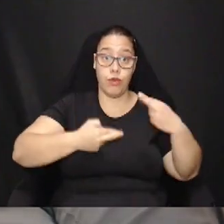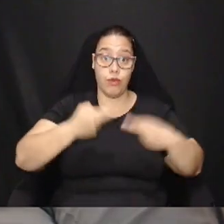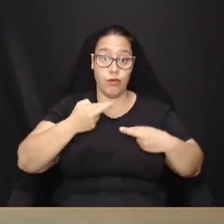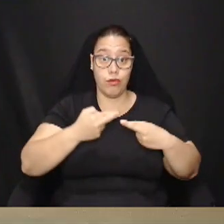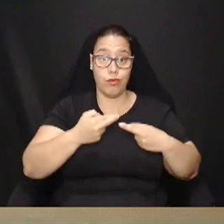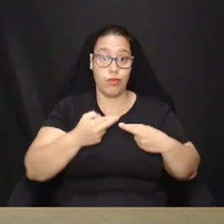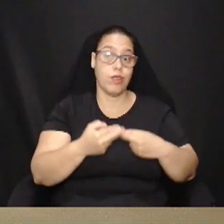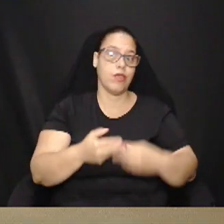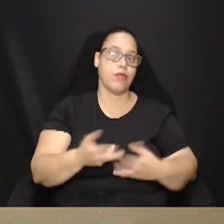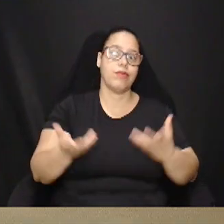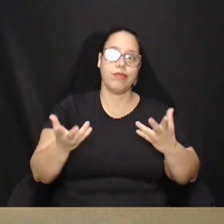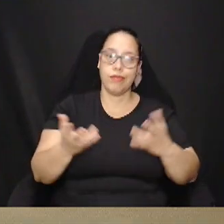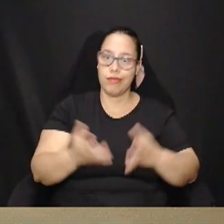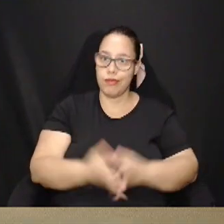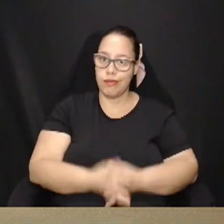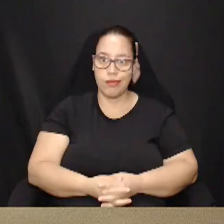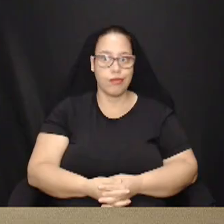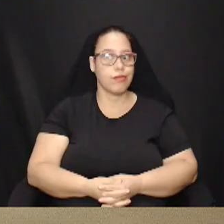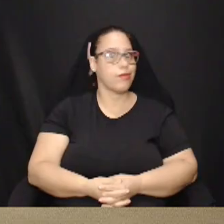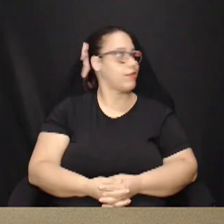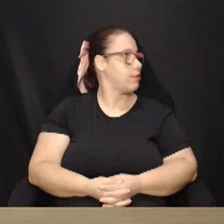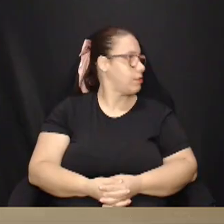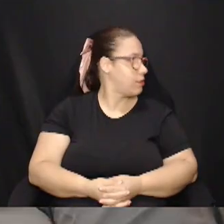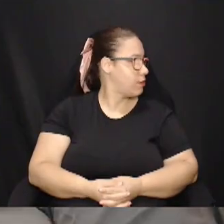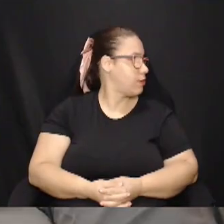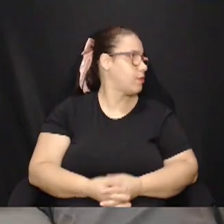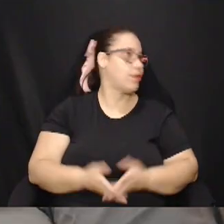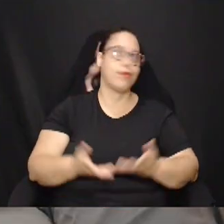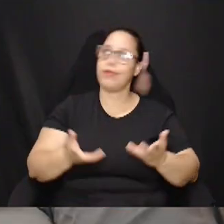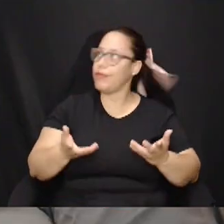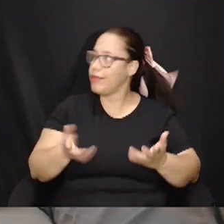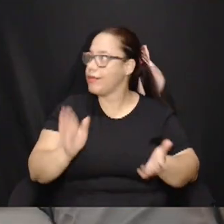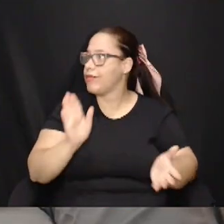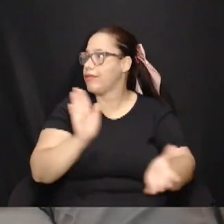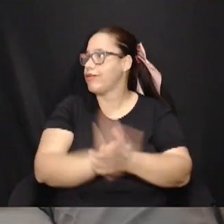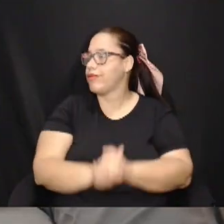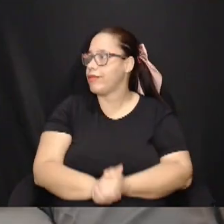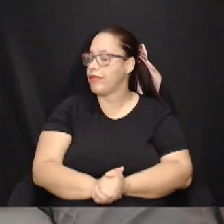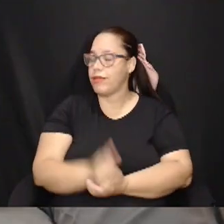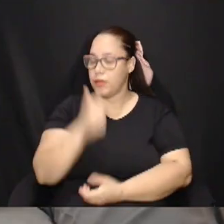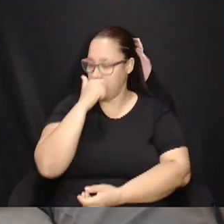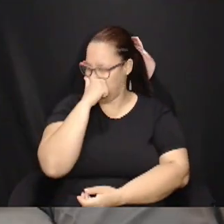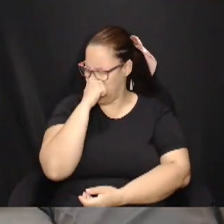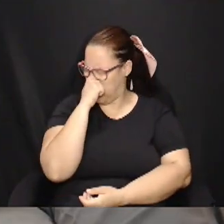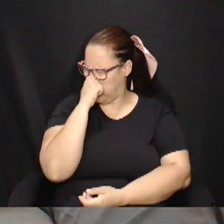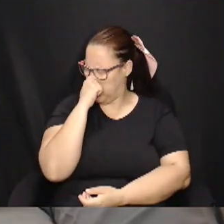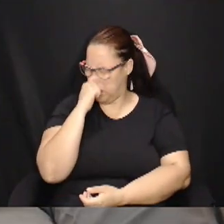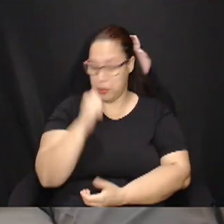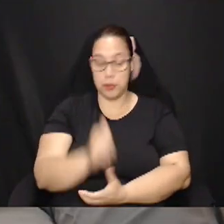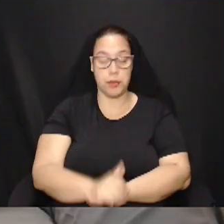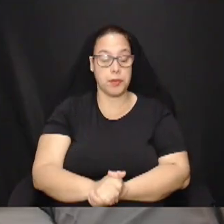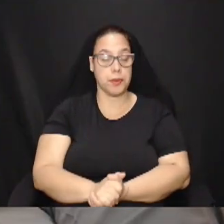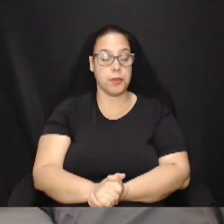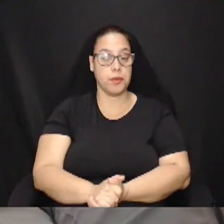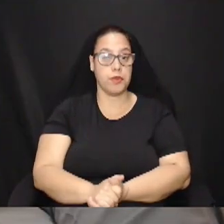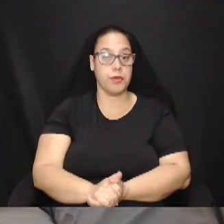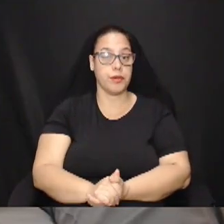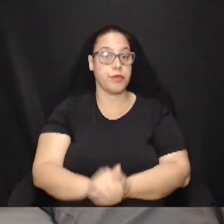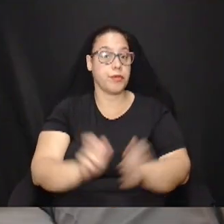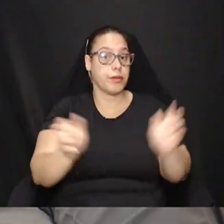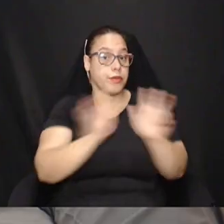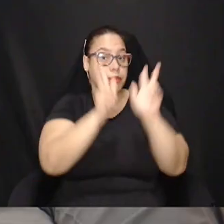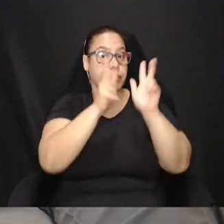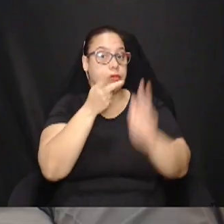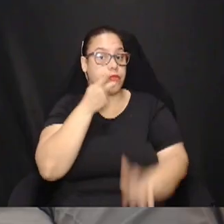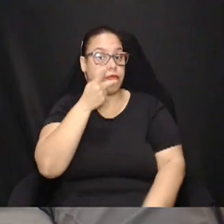astecas, né, gente? De humano para humano. Então, eu gosto até de chamar também a atenção, a gente está falando desse